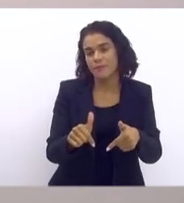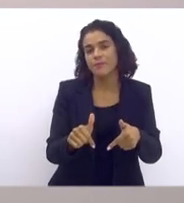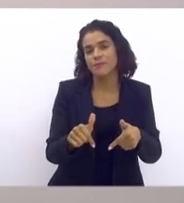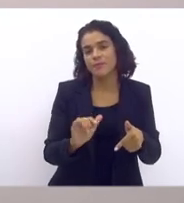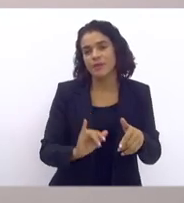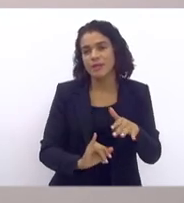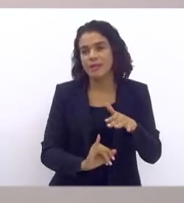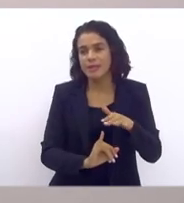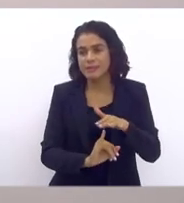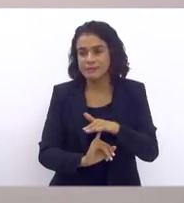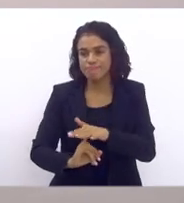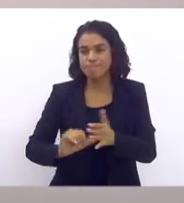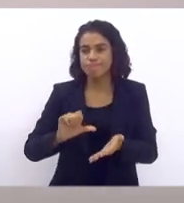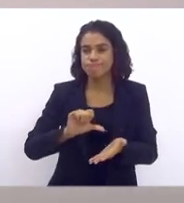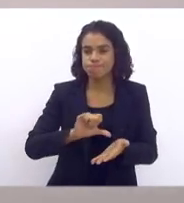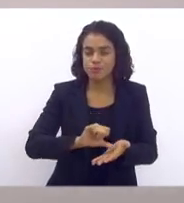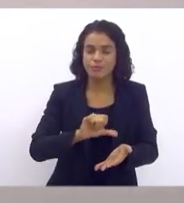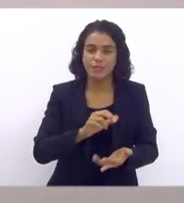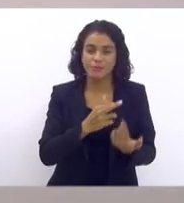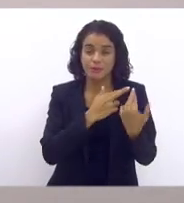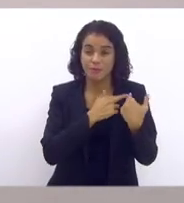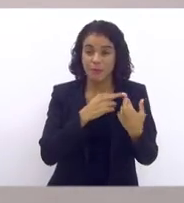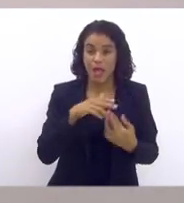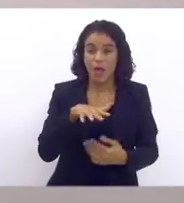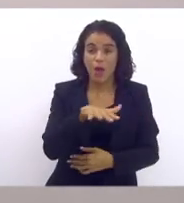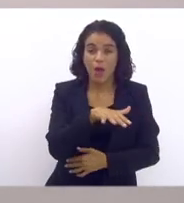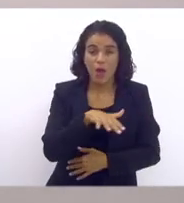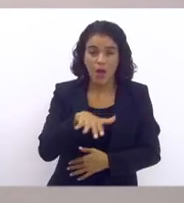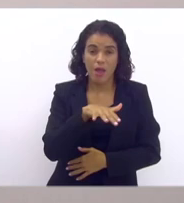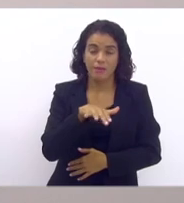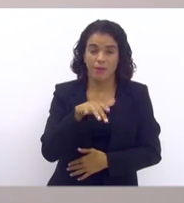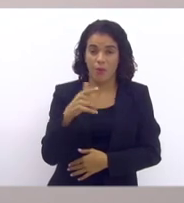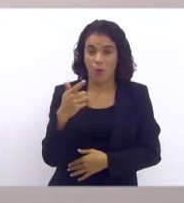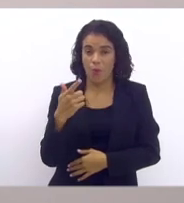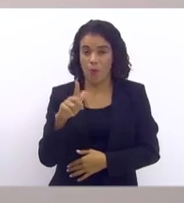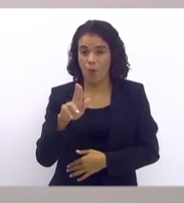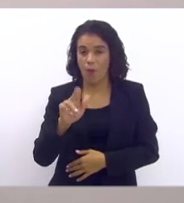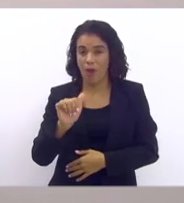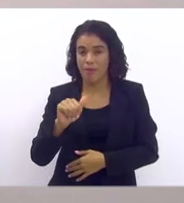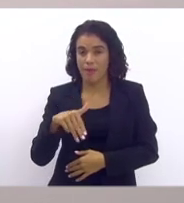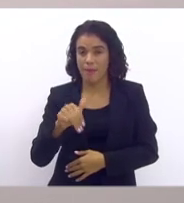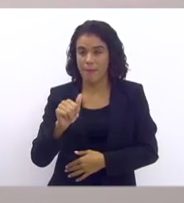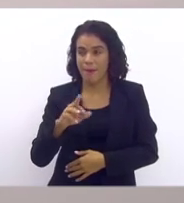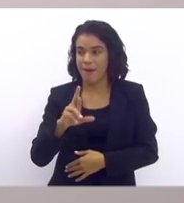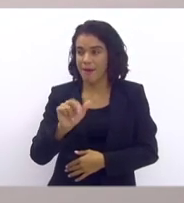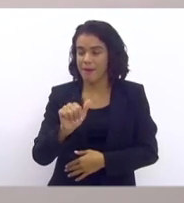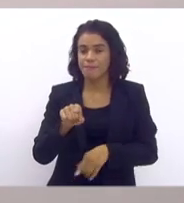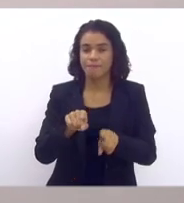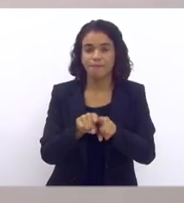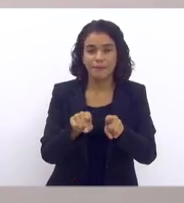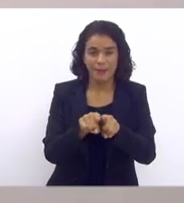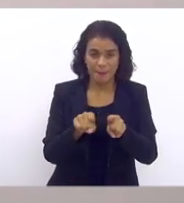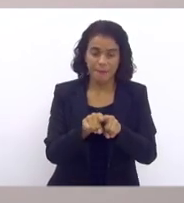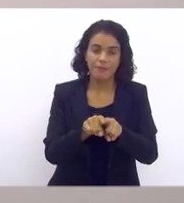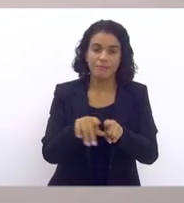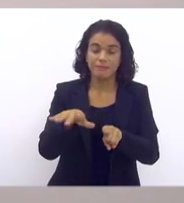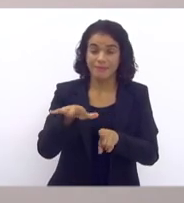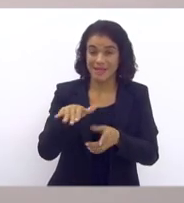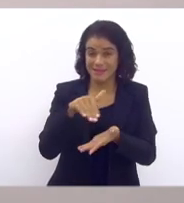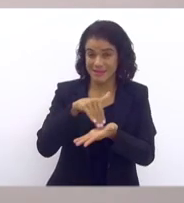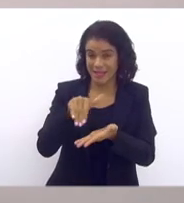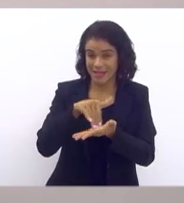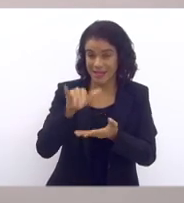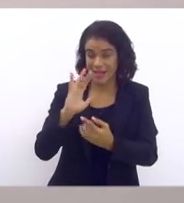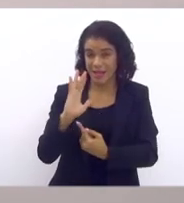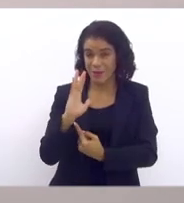Bahia de Guanabara e também na Bahia de septi Aliás mais do que a Secretaria de Meio Ambiente o